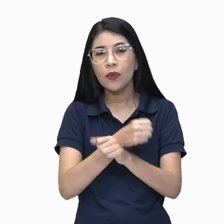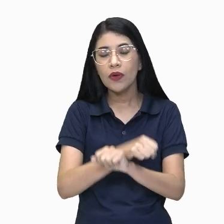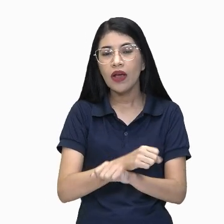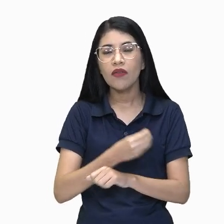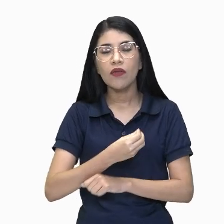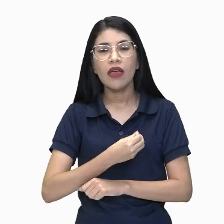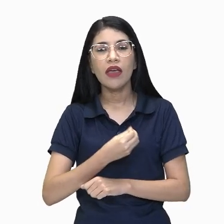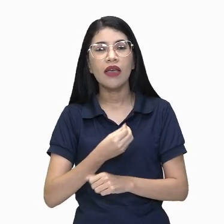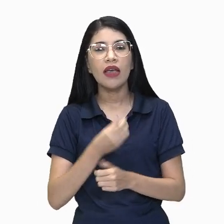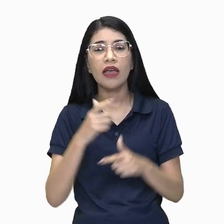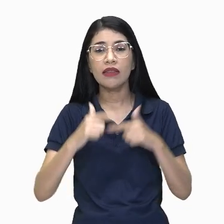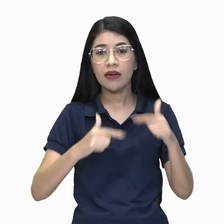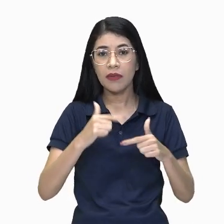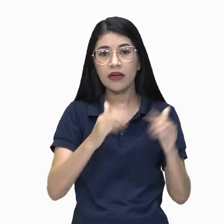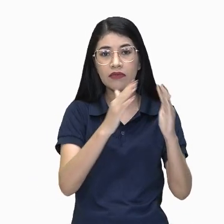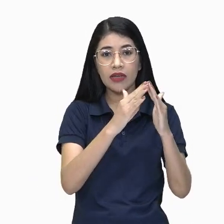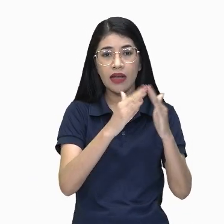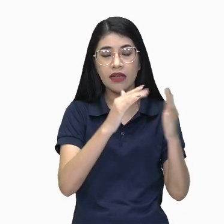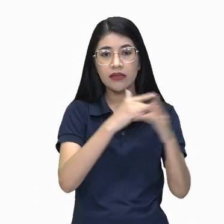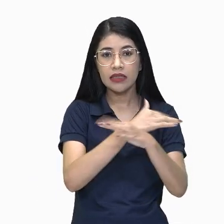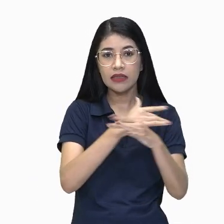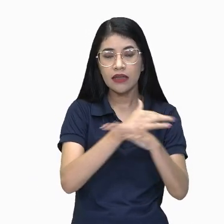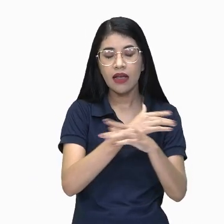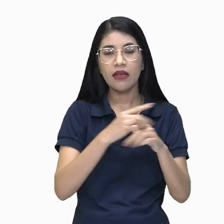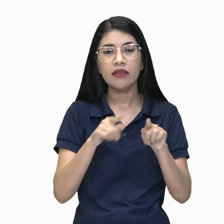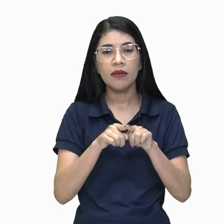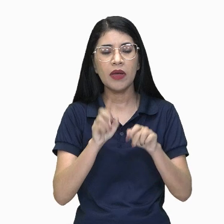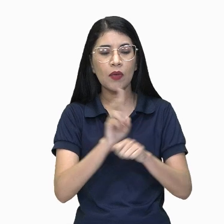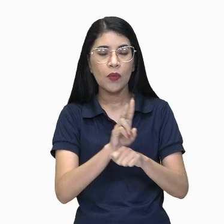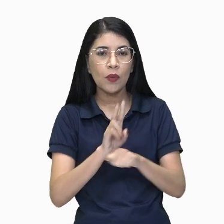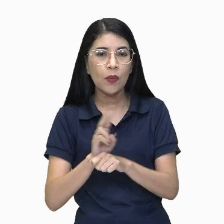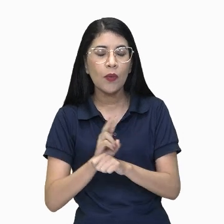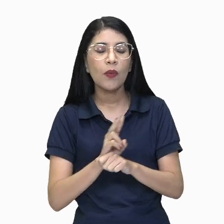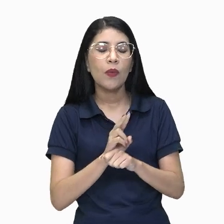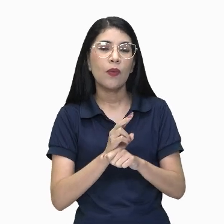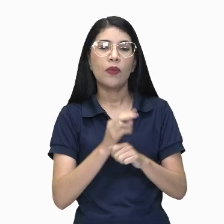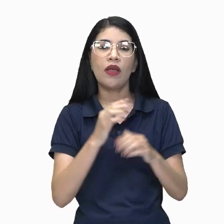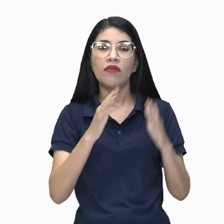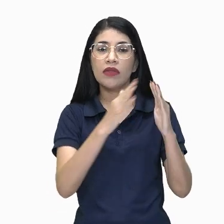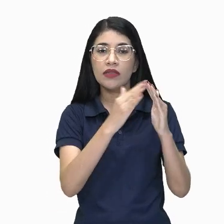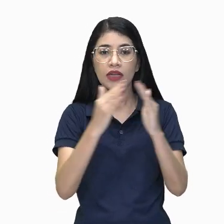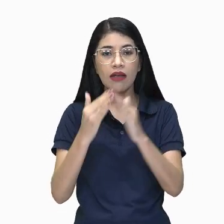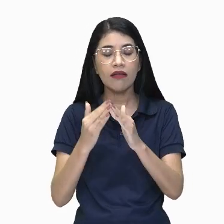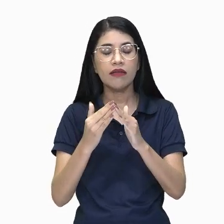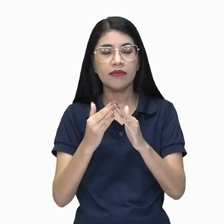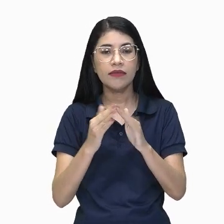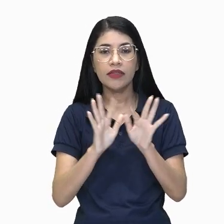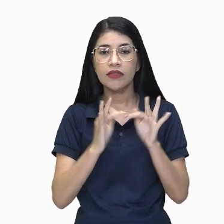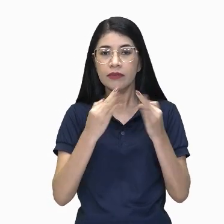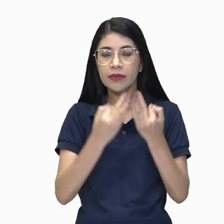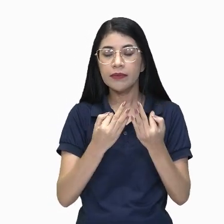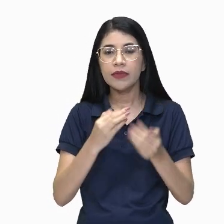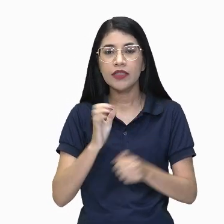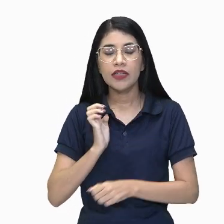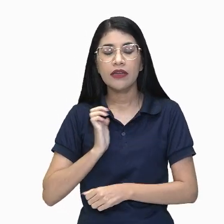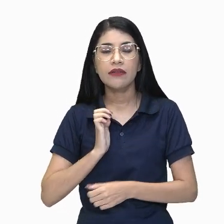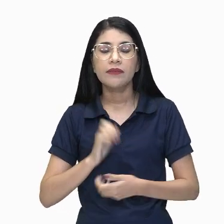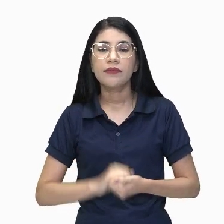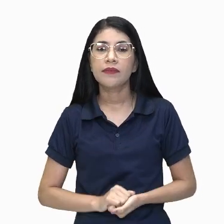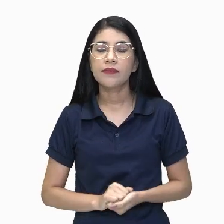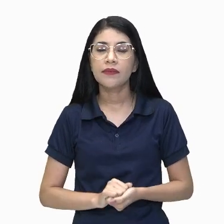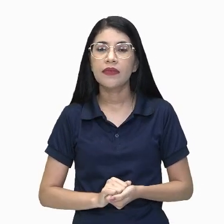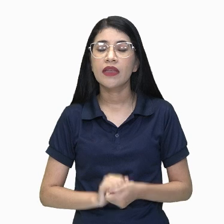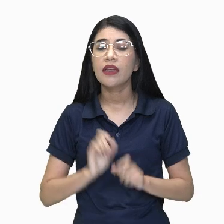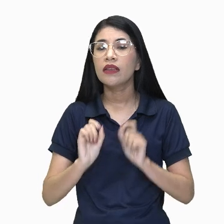urbanos, o escravo doméstico, que cuidavam das casas, né, das pessoas. Né. O que vai acontecer?